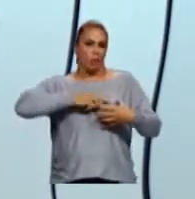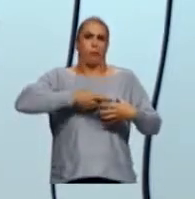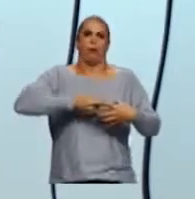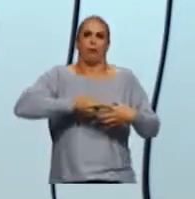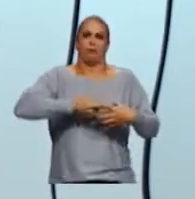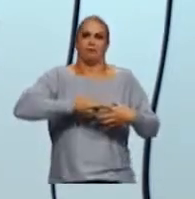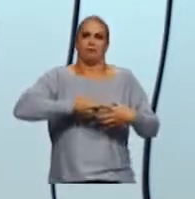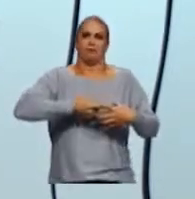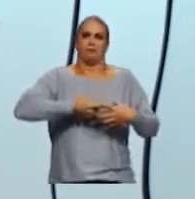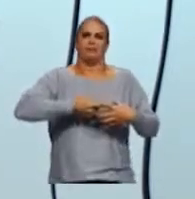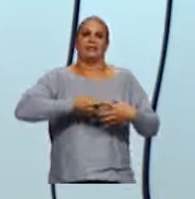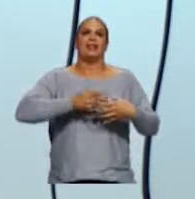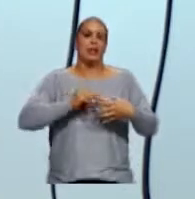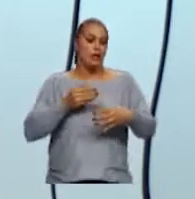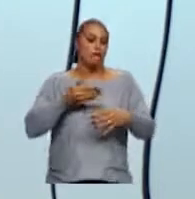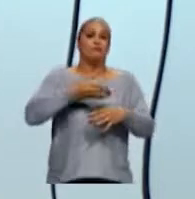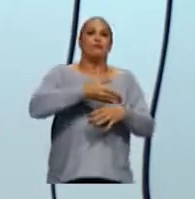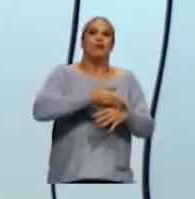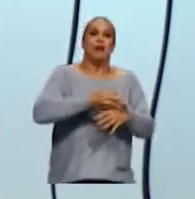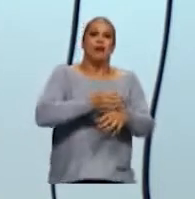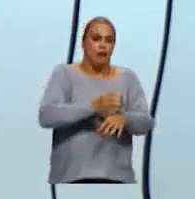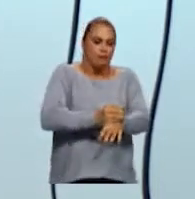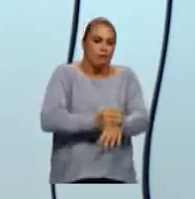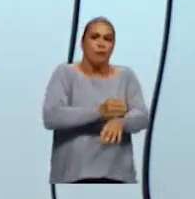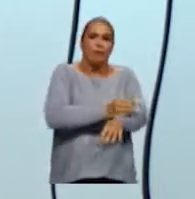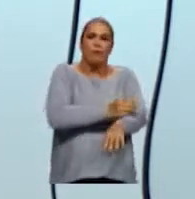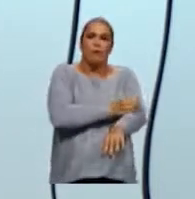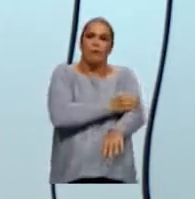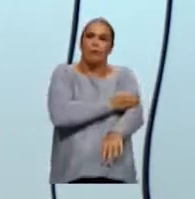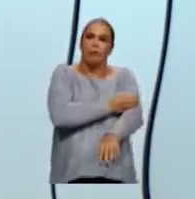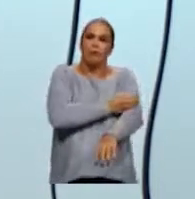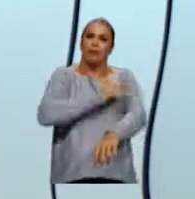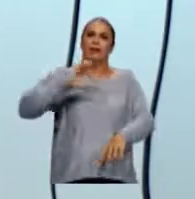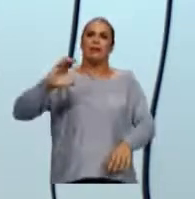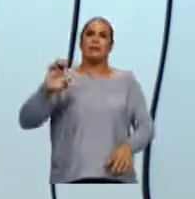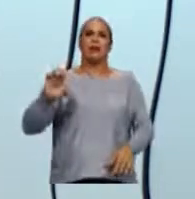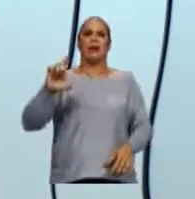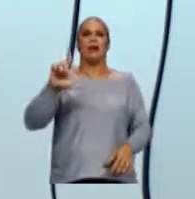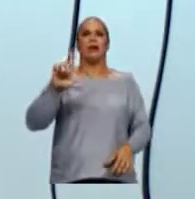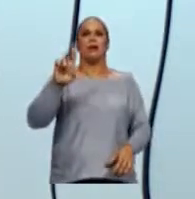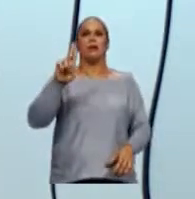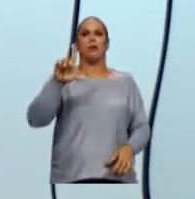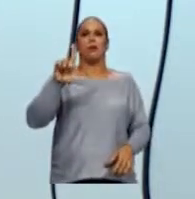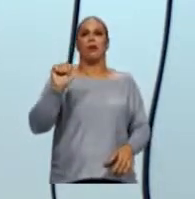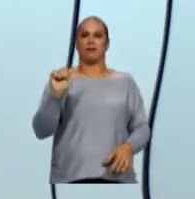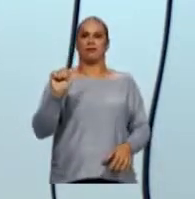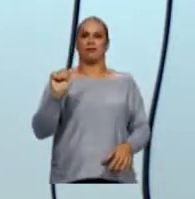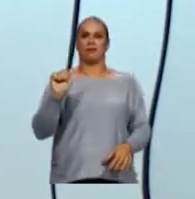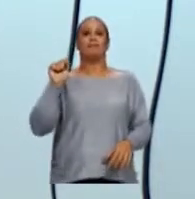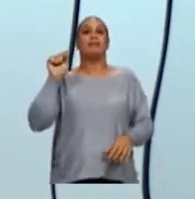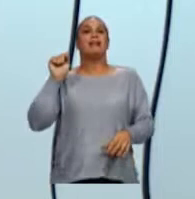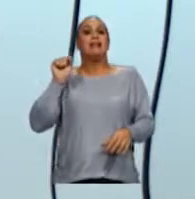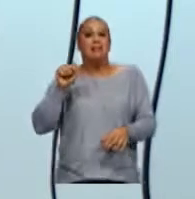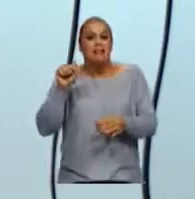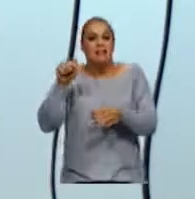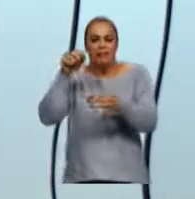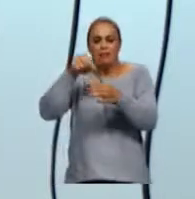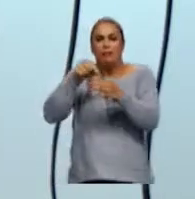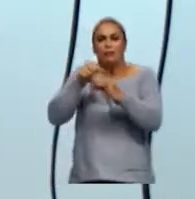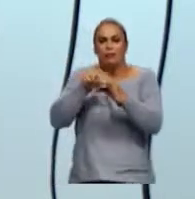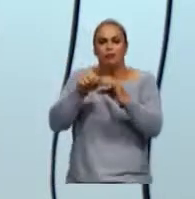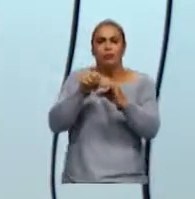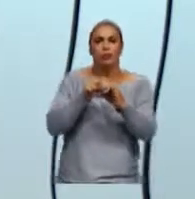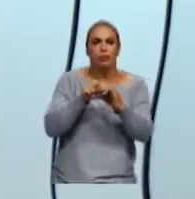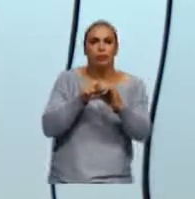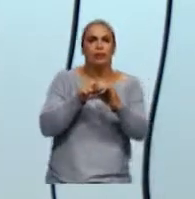digestivo, vai acontecer essa combustão, essa queima, que vai originar energia e gás carbônico. Essa energia